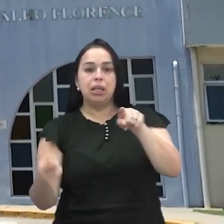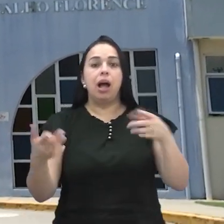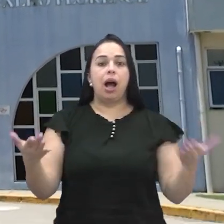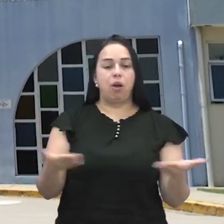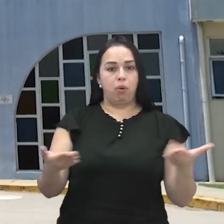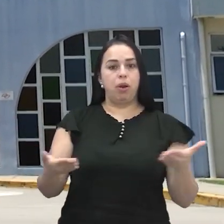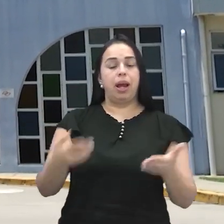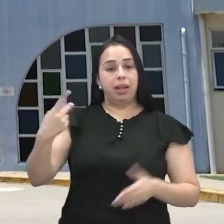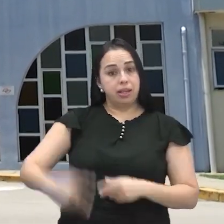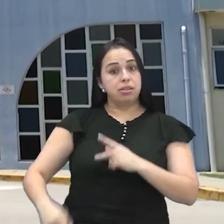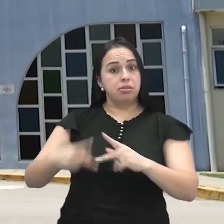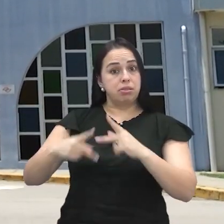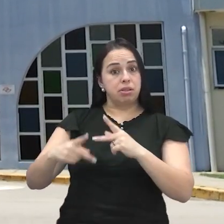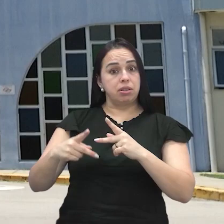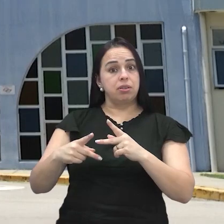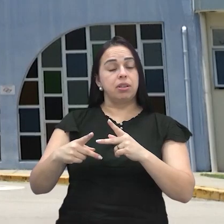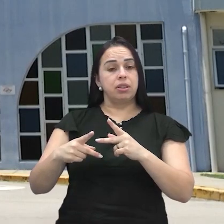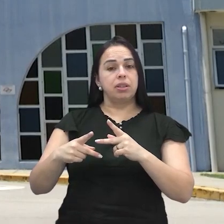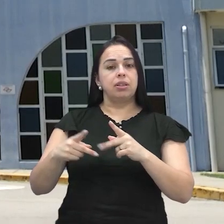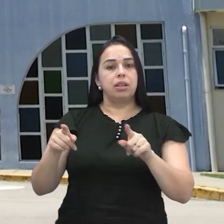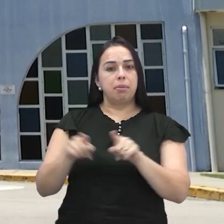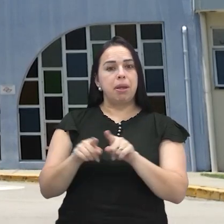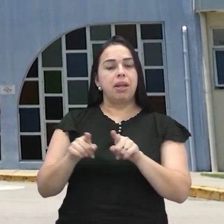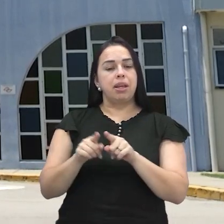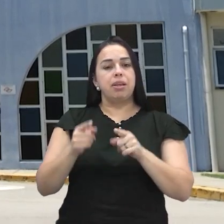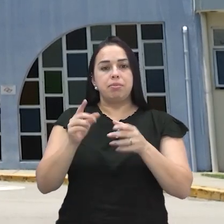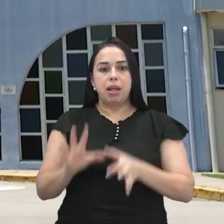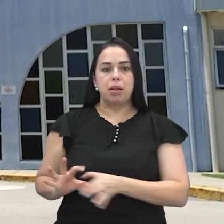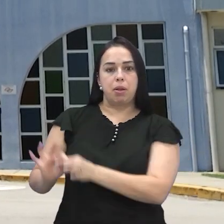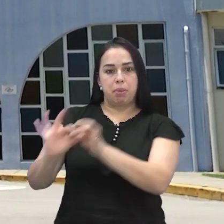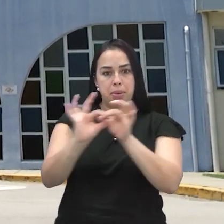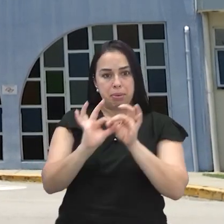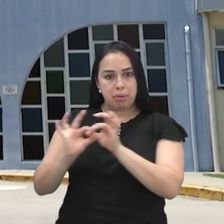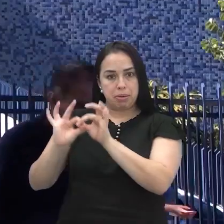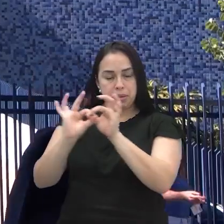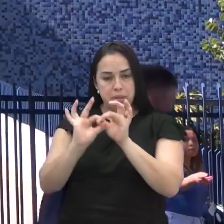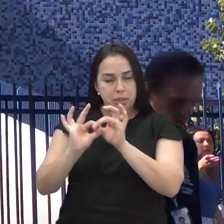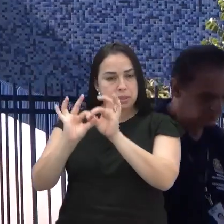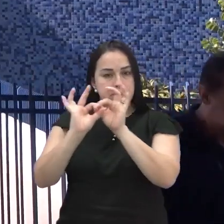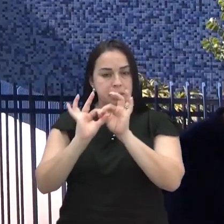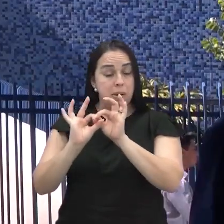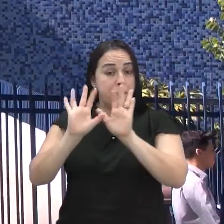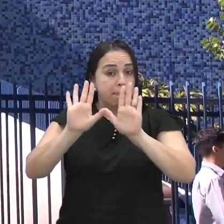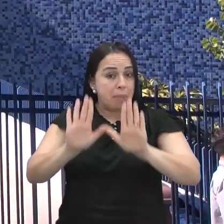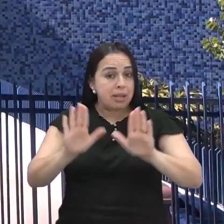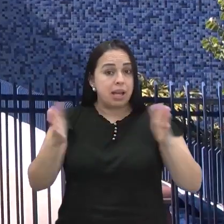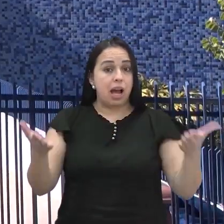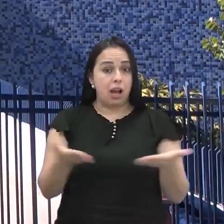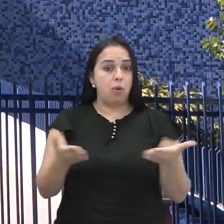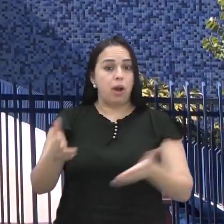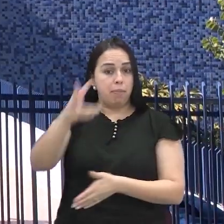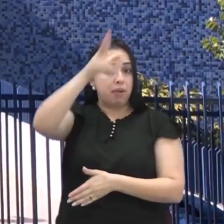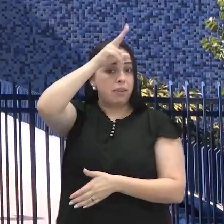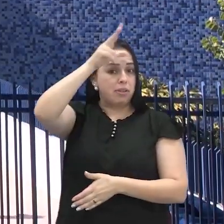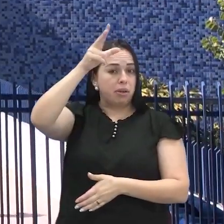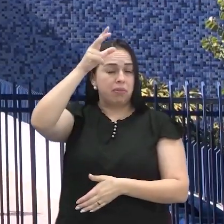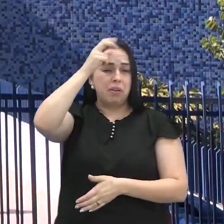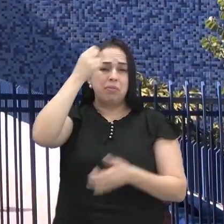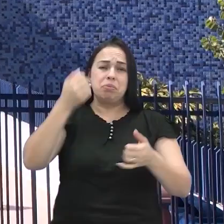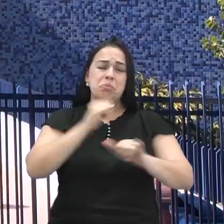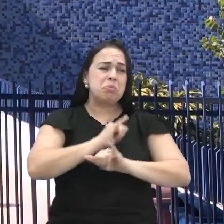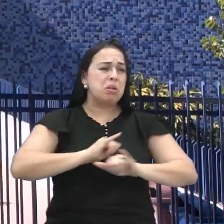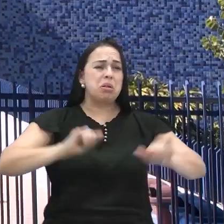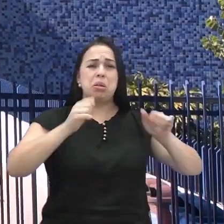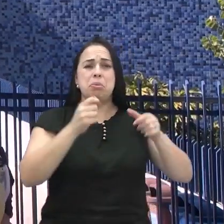desta lei, São José dos Campos passou a fazer parte do consórcio Conectar, mas no contexto atual, a Prefeitura